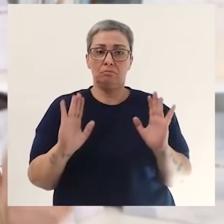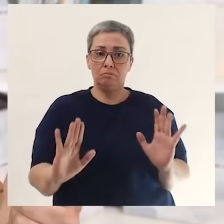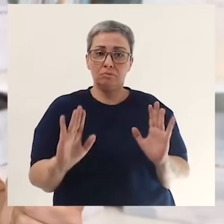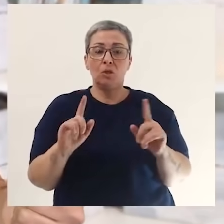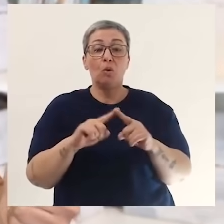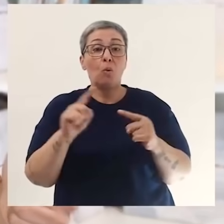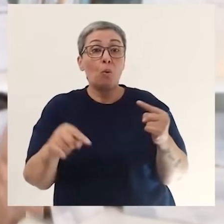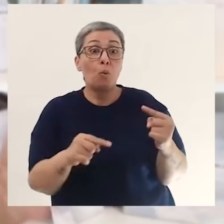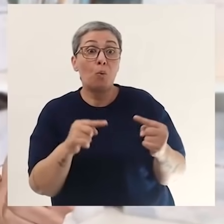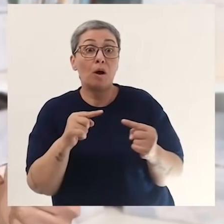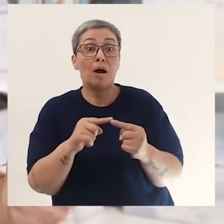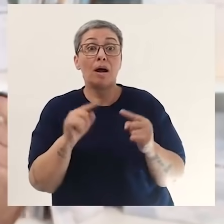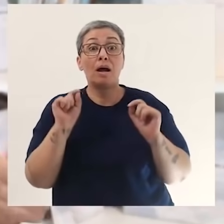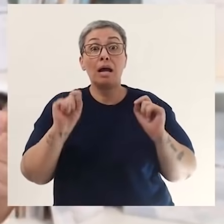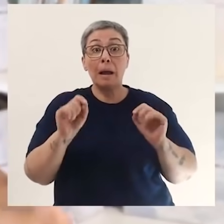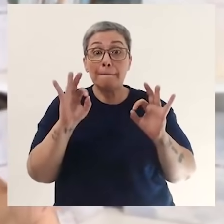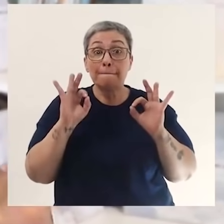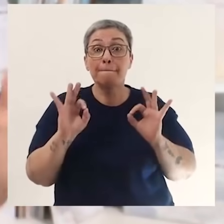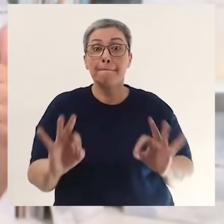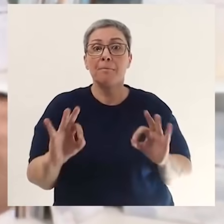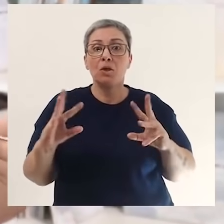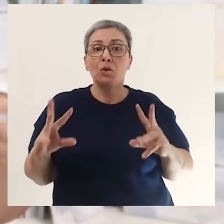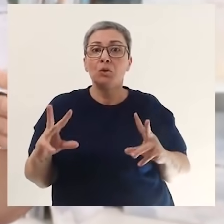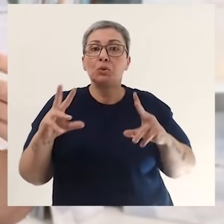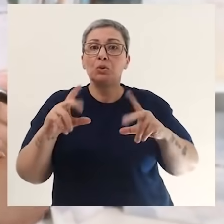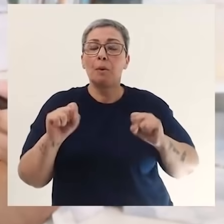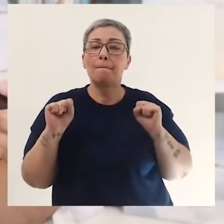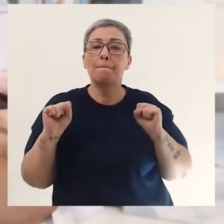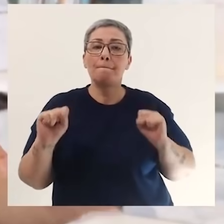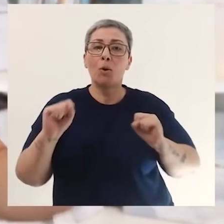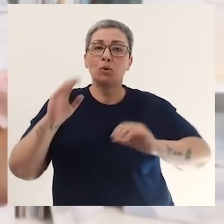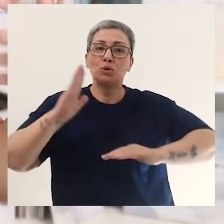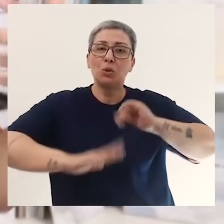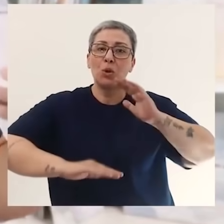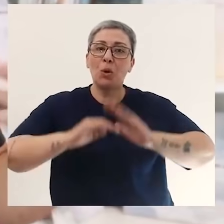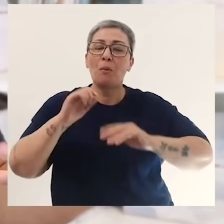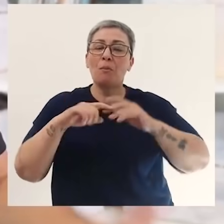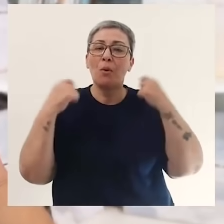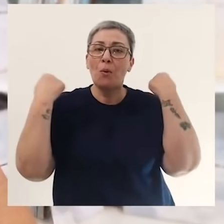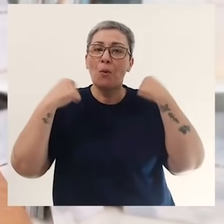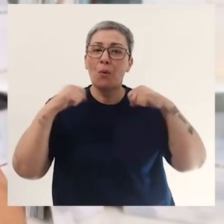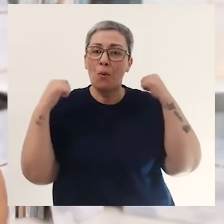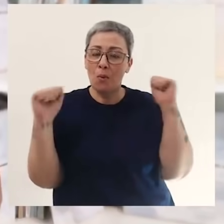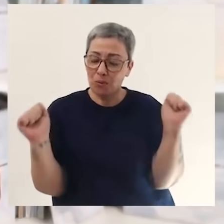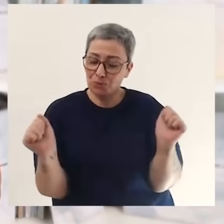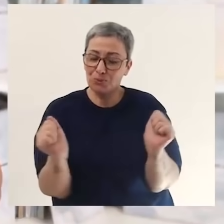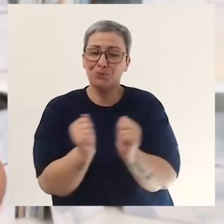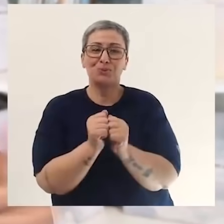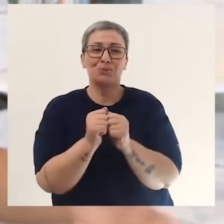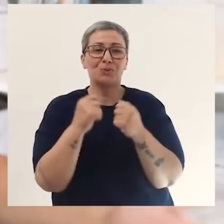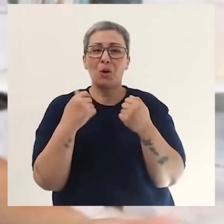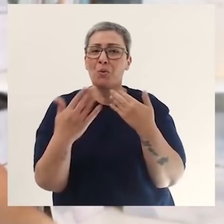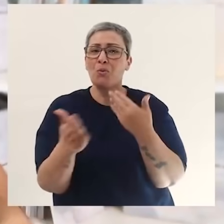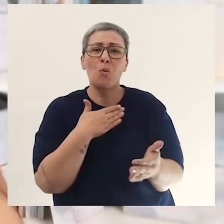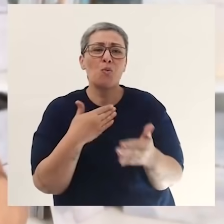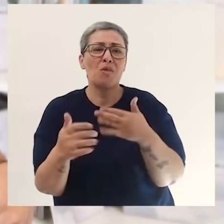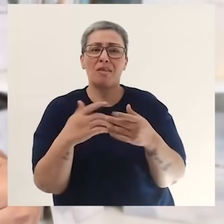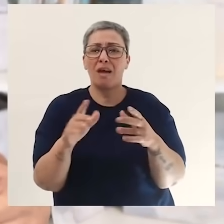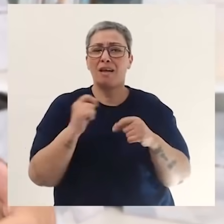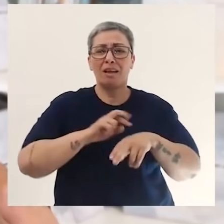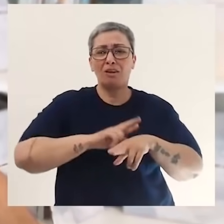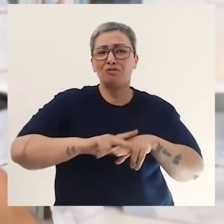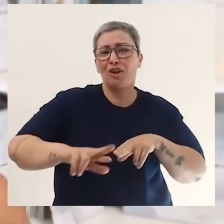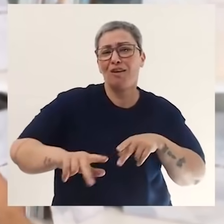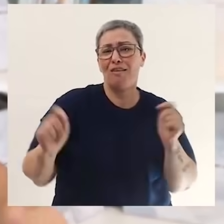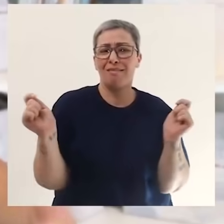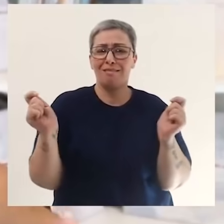O objetivo real é que todos possamos praticar atividade física juntos, sem distinção de sexo,